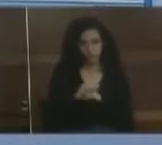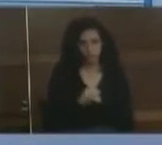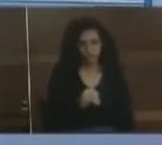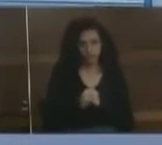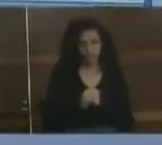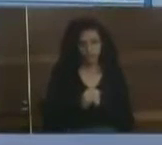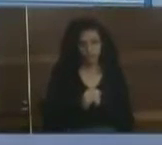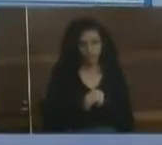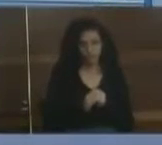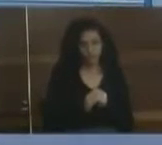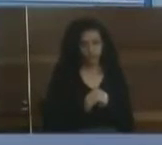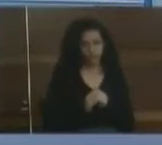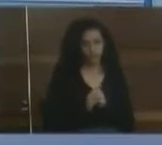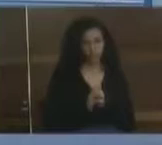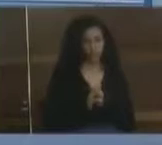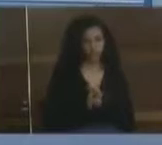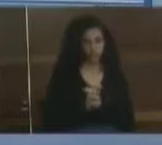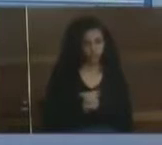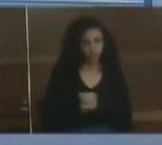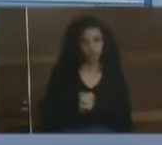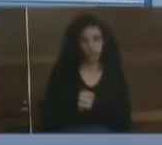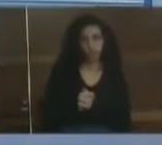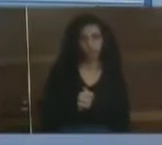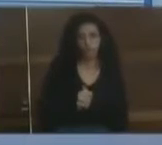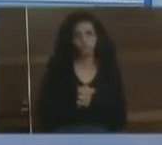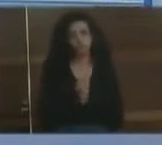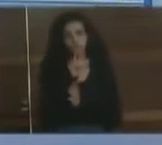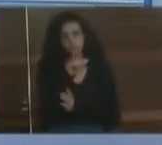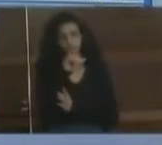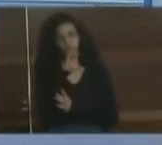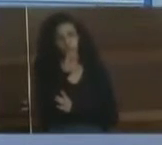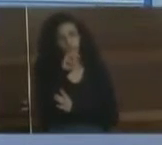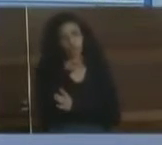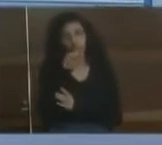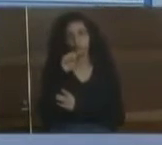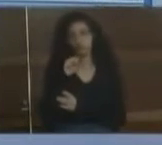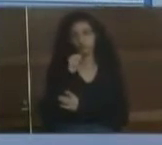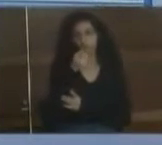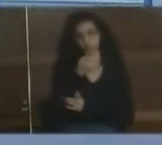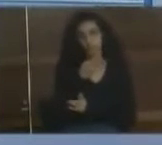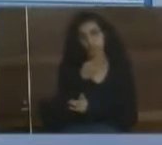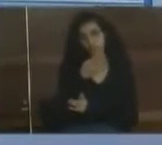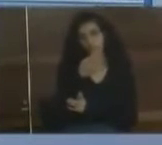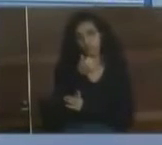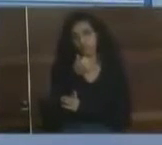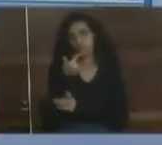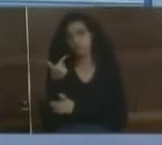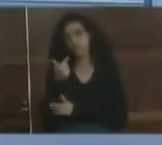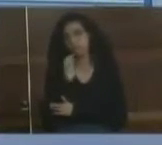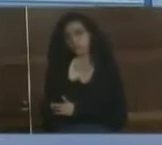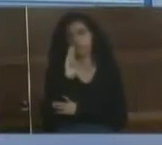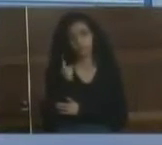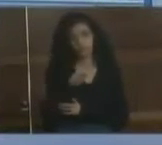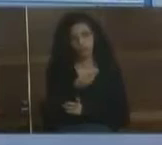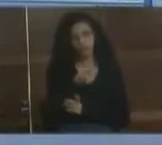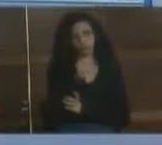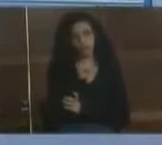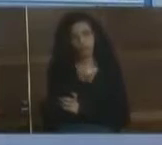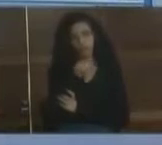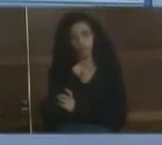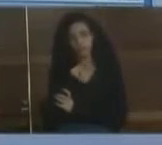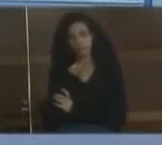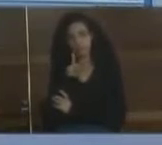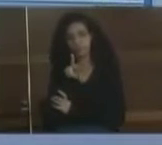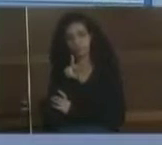que tá dentro das transferências correntes e e o icms com 412 milhões 272.000 o